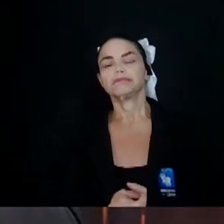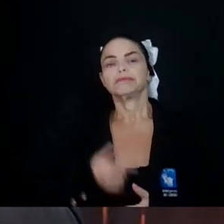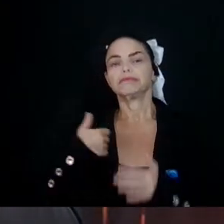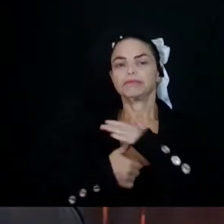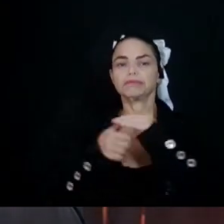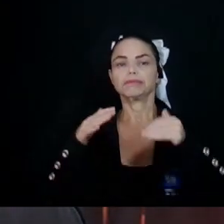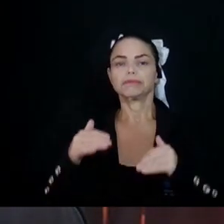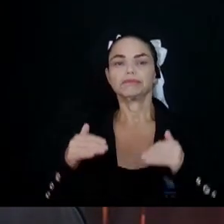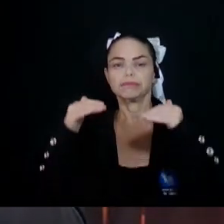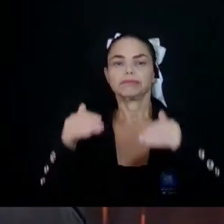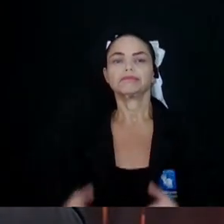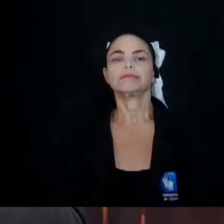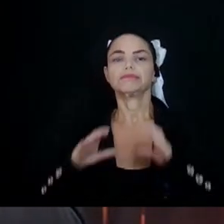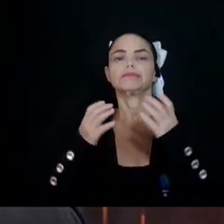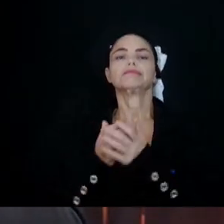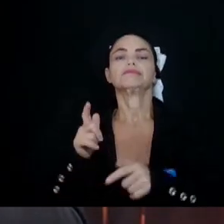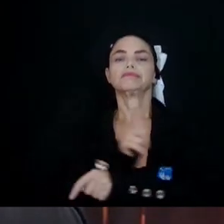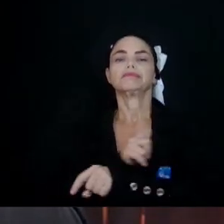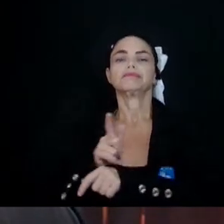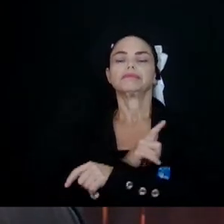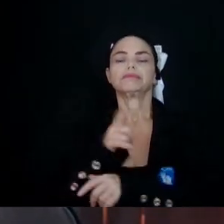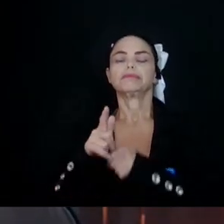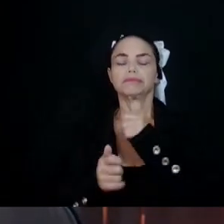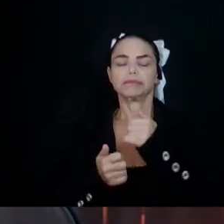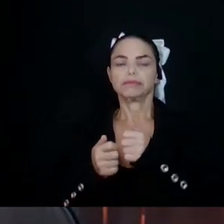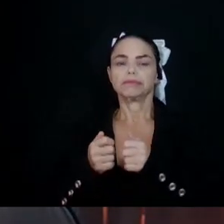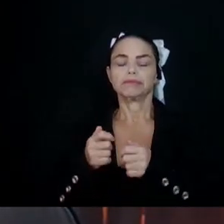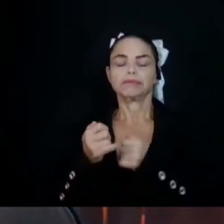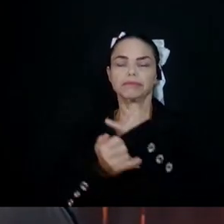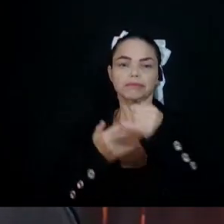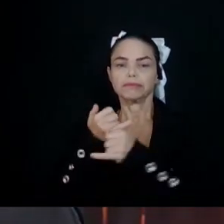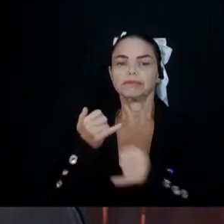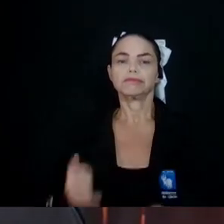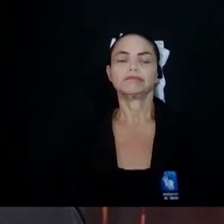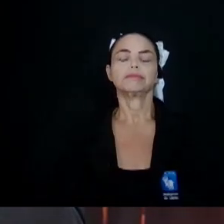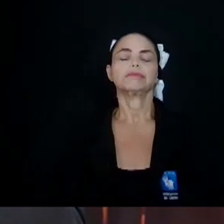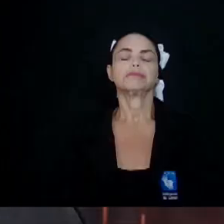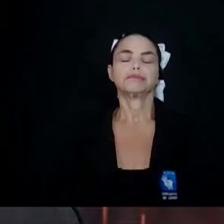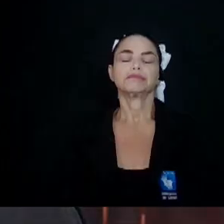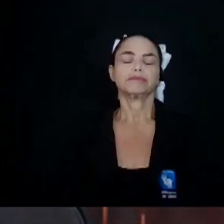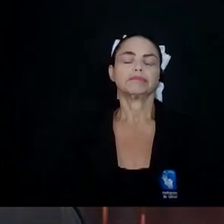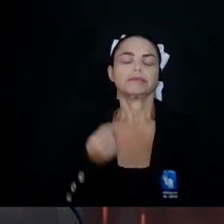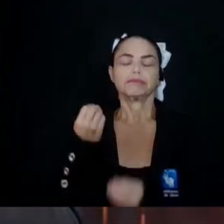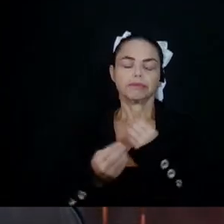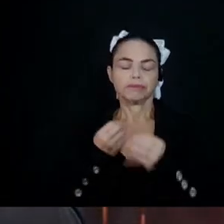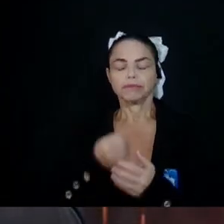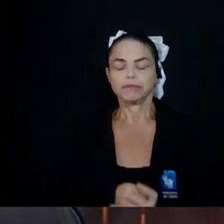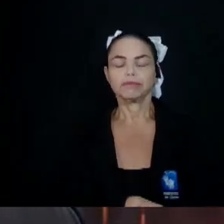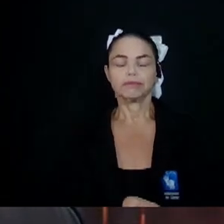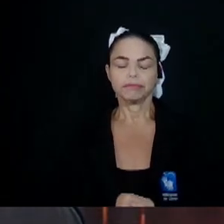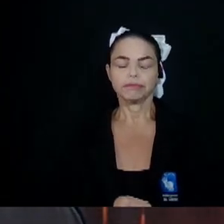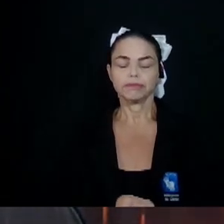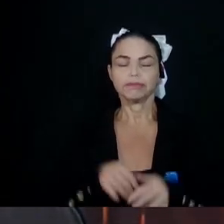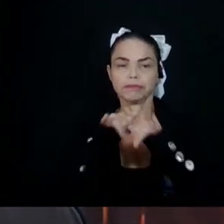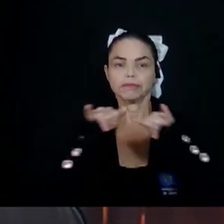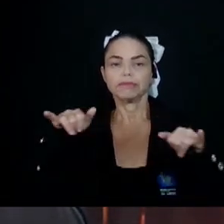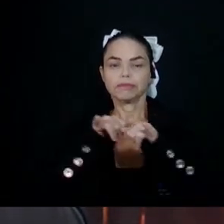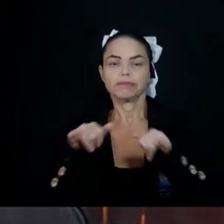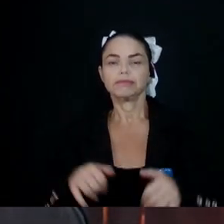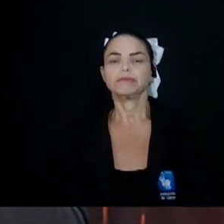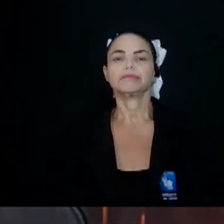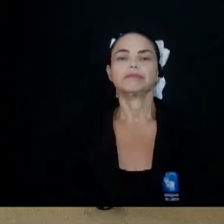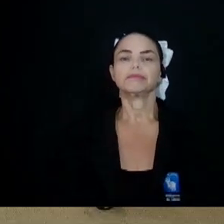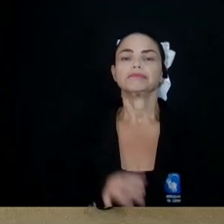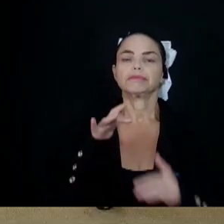pela Comissão de Gestão da Internet, mas vai ser feita uma regulamentação dizendo como que vão ser feitas essas Uhum. publicidades nas redes